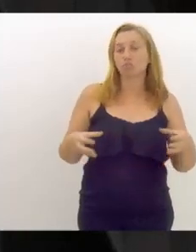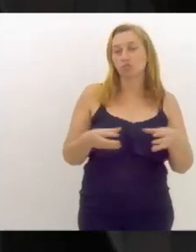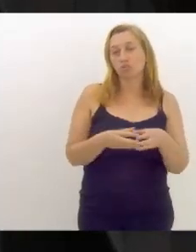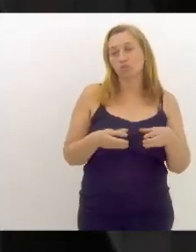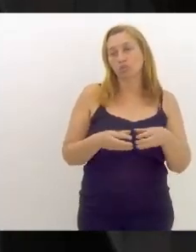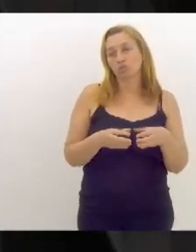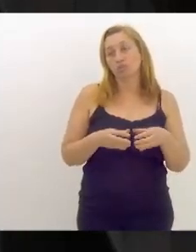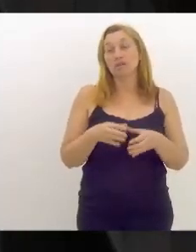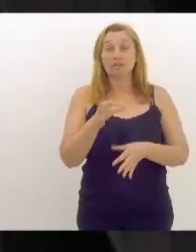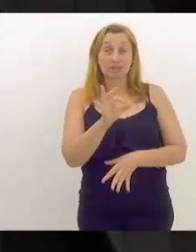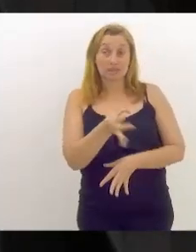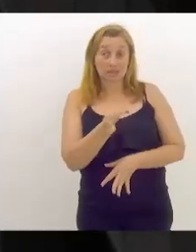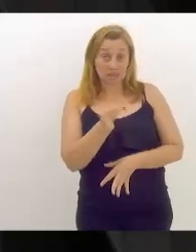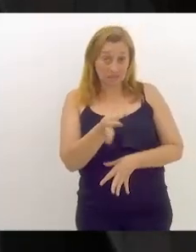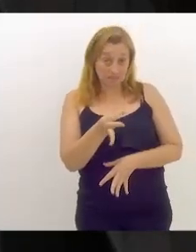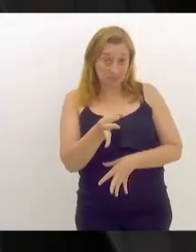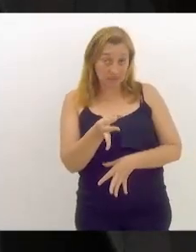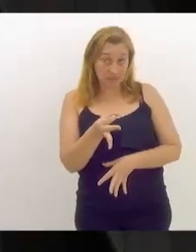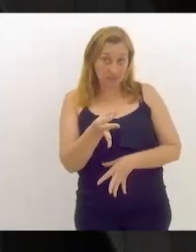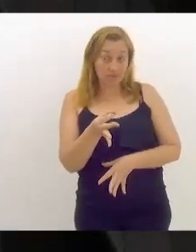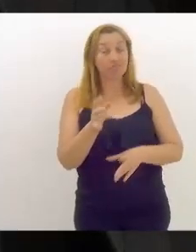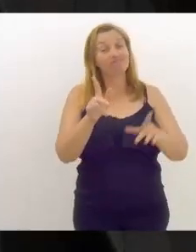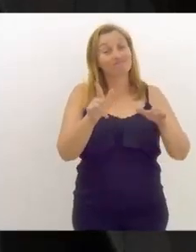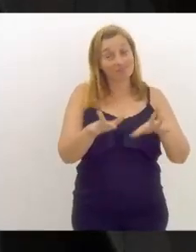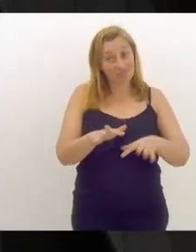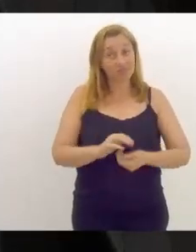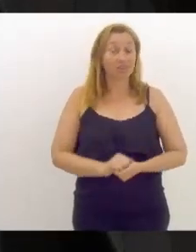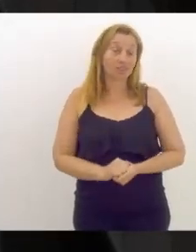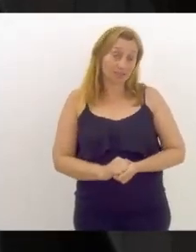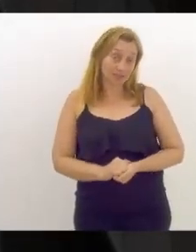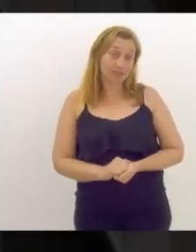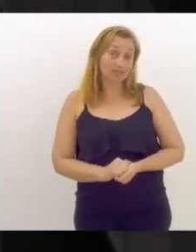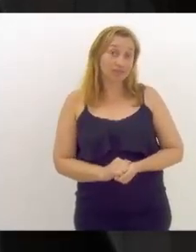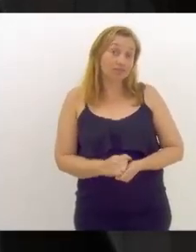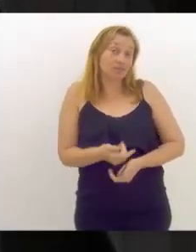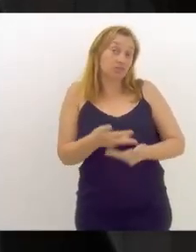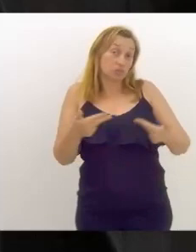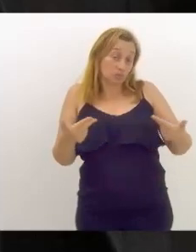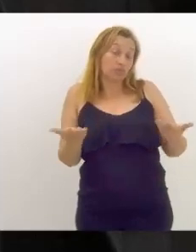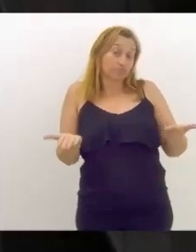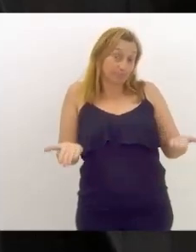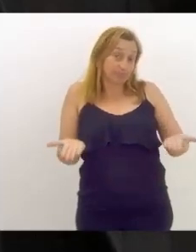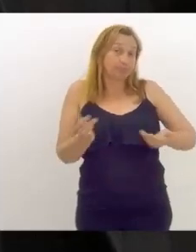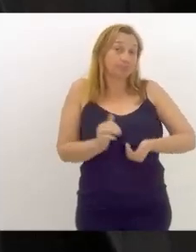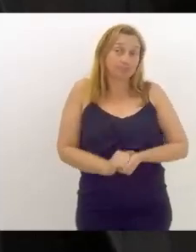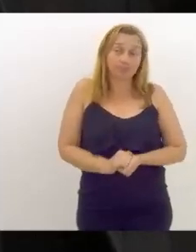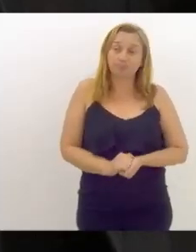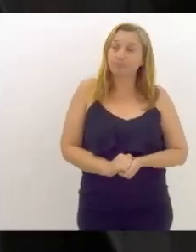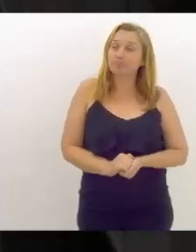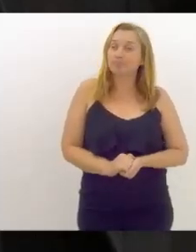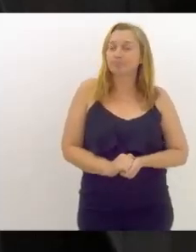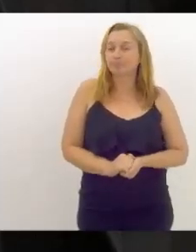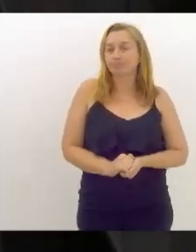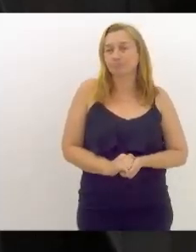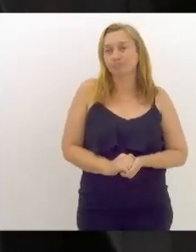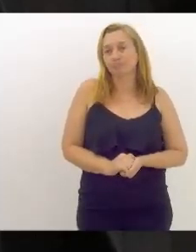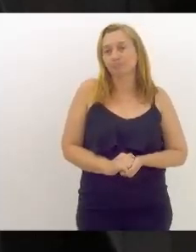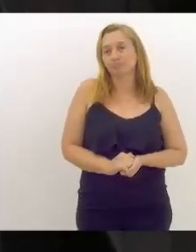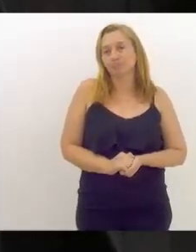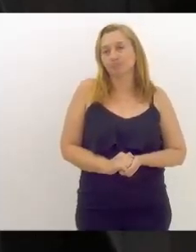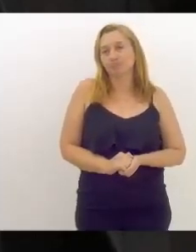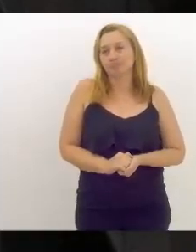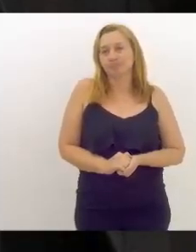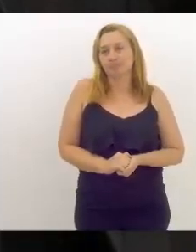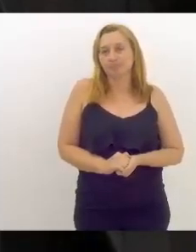E exatamente essa é a diferença da essência das coisas, né? Senão, por